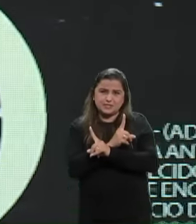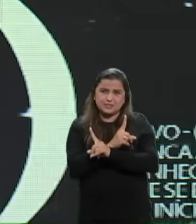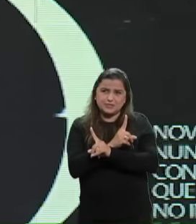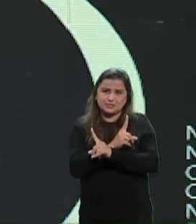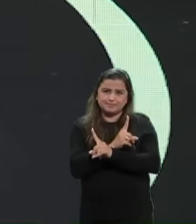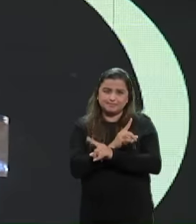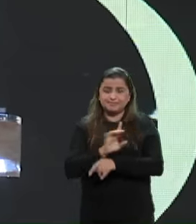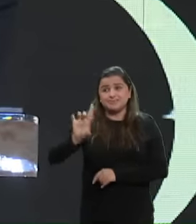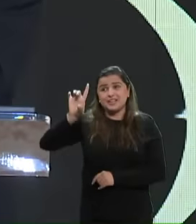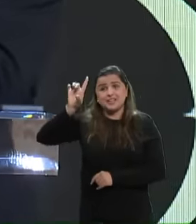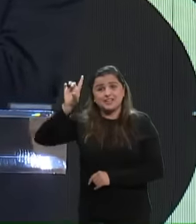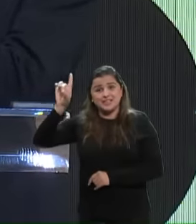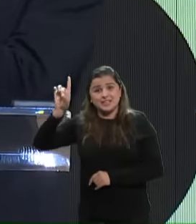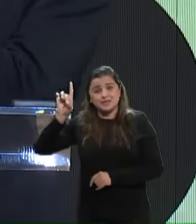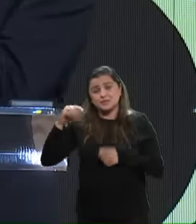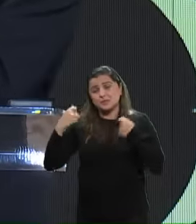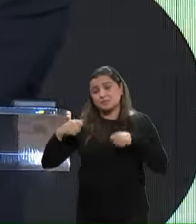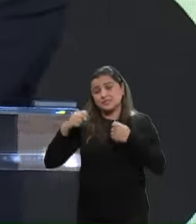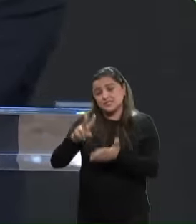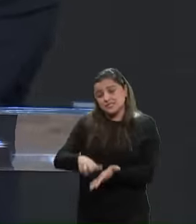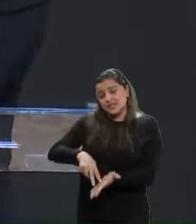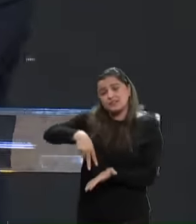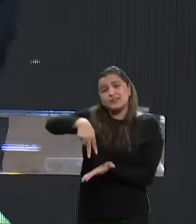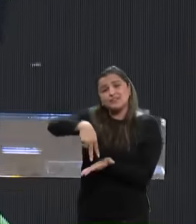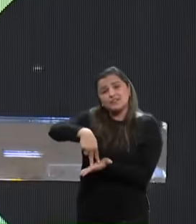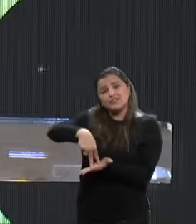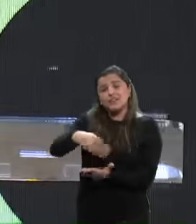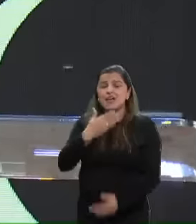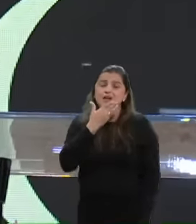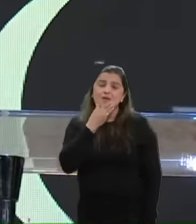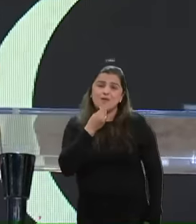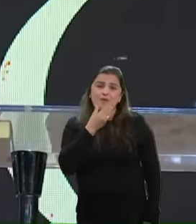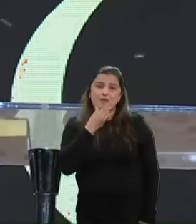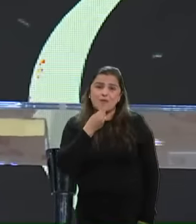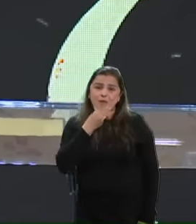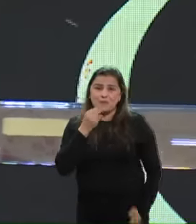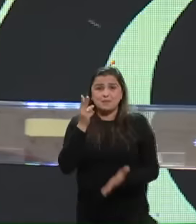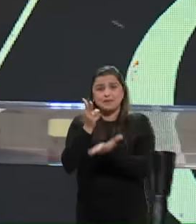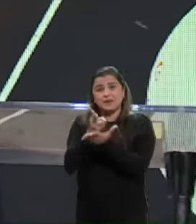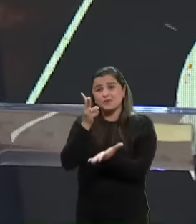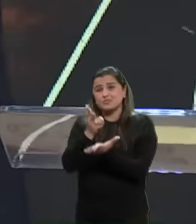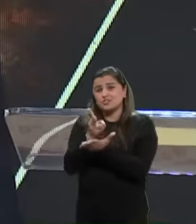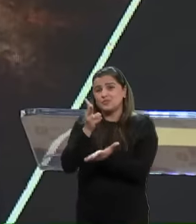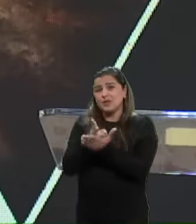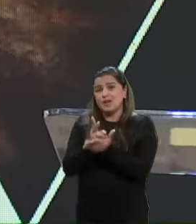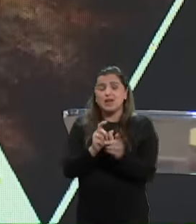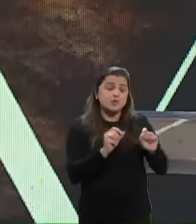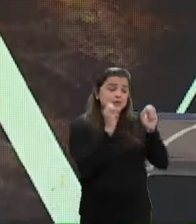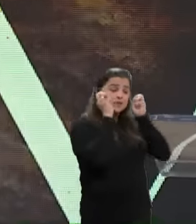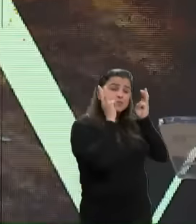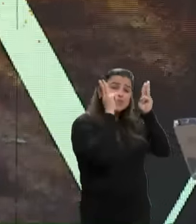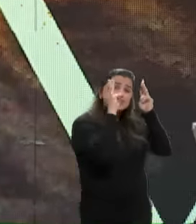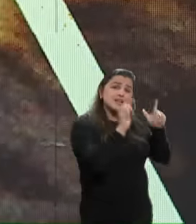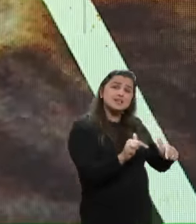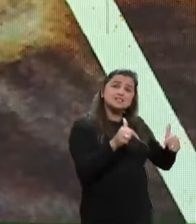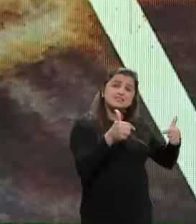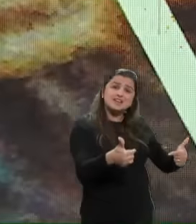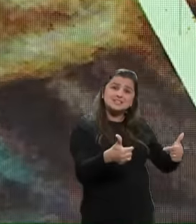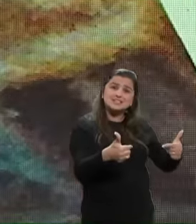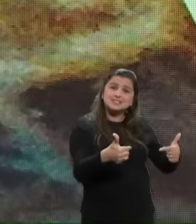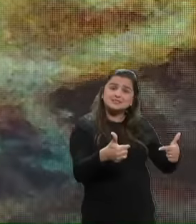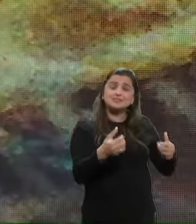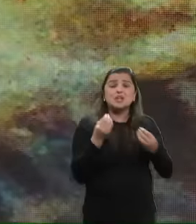Deus tinha que levantar um homem para continuar o legado de Moisés. Só que substituir a Moisés